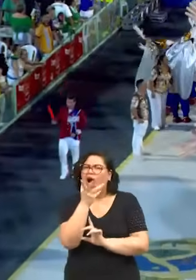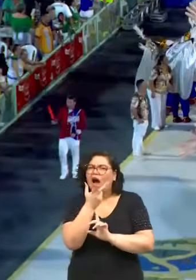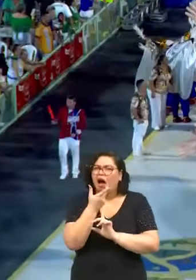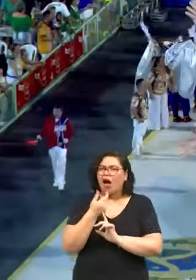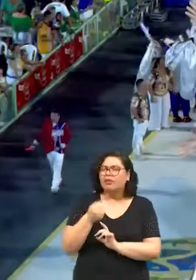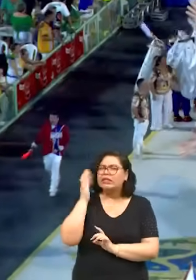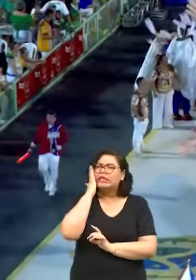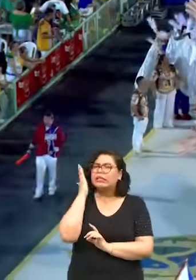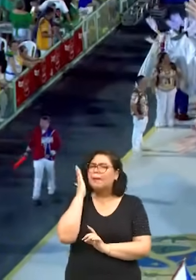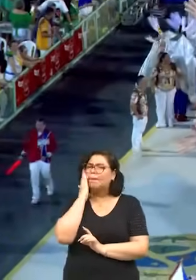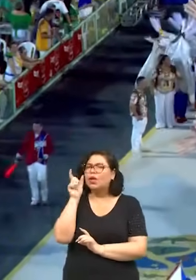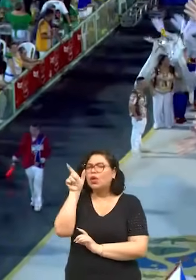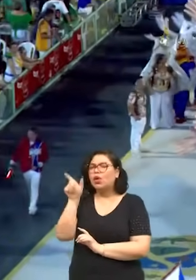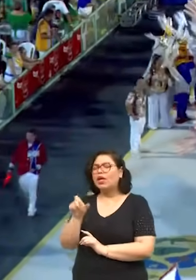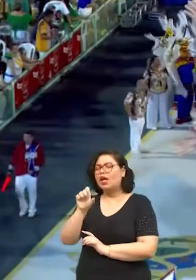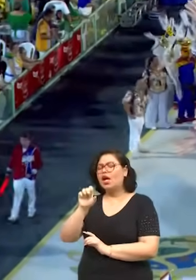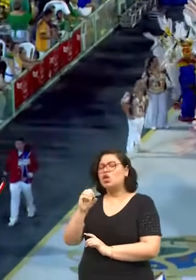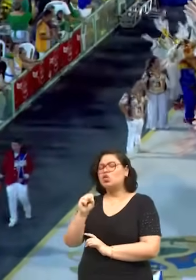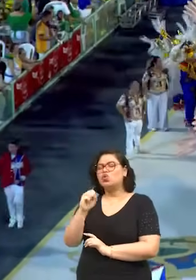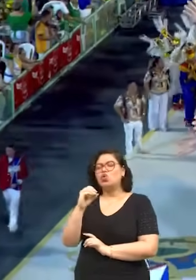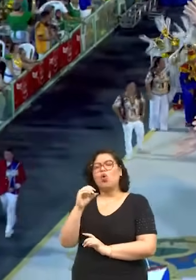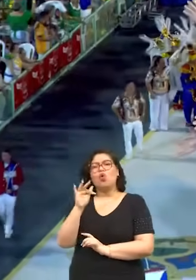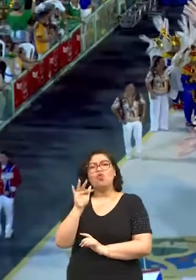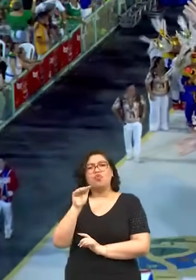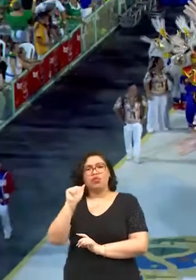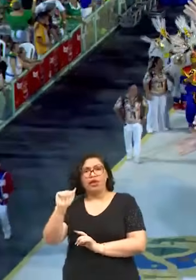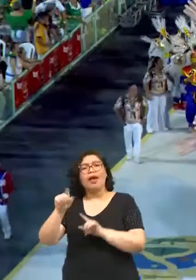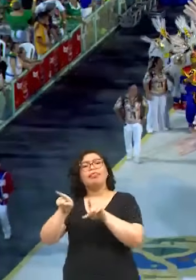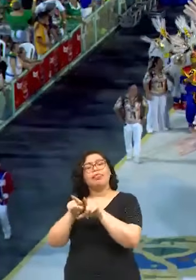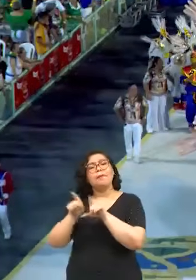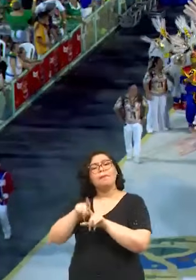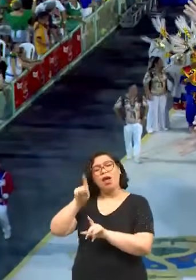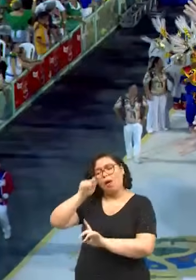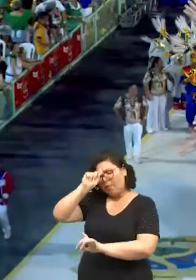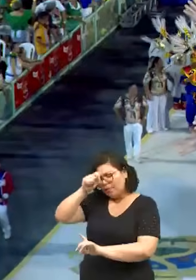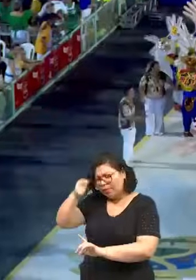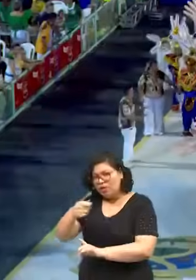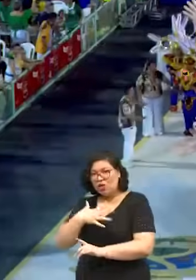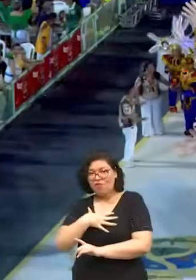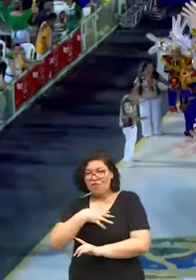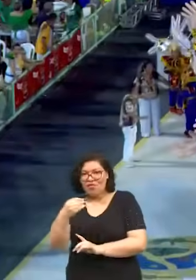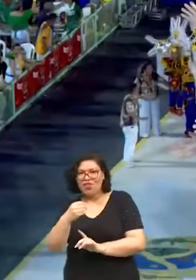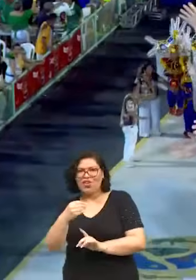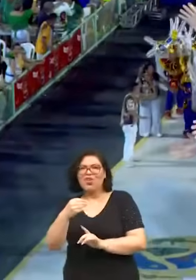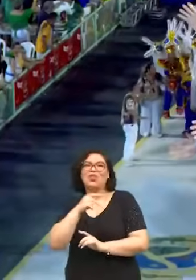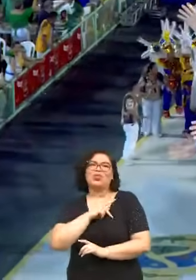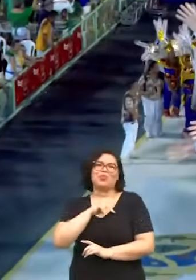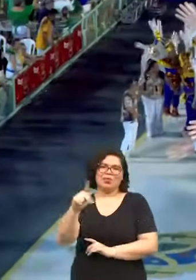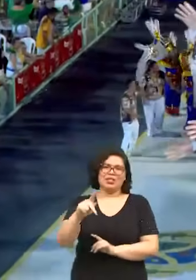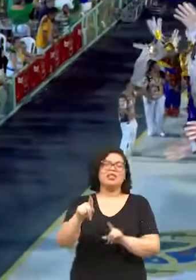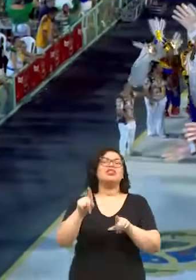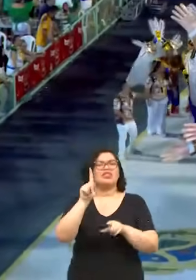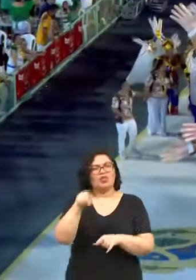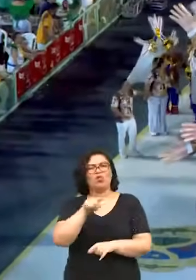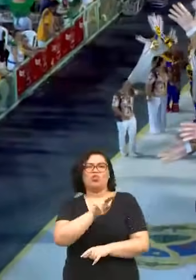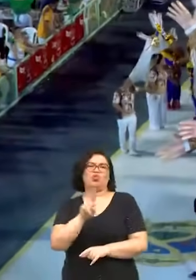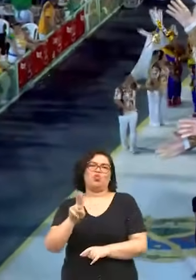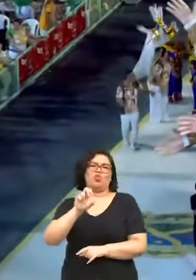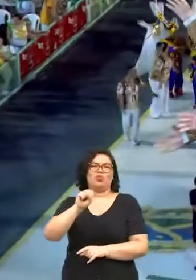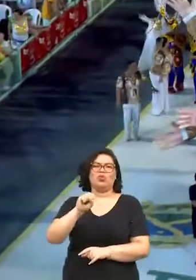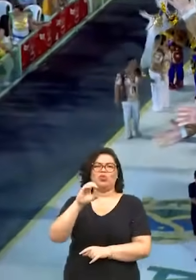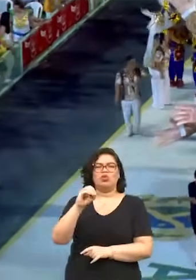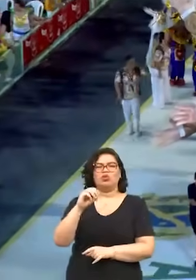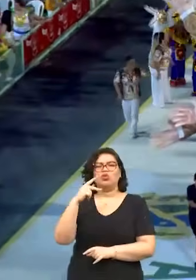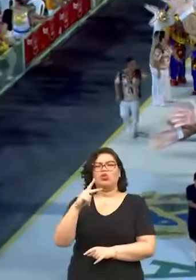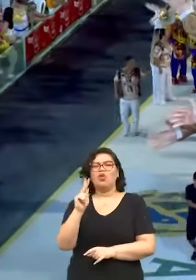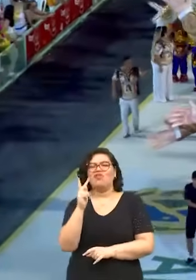também uma homenagem à filha do presidente da escola, Sofia, que inclusive é apaixonada pelas Andanças de Ciganos. Quando eu e